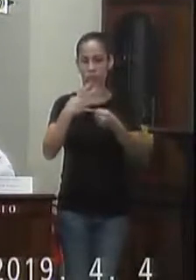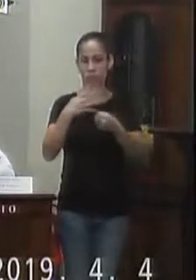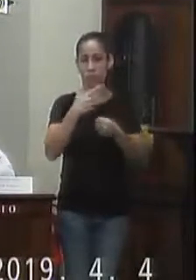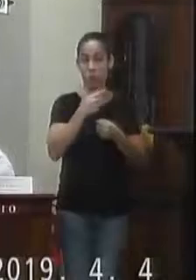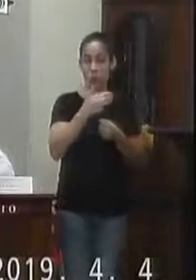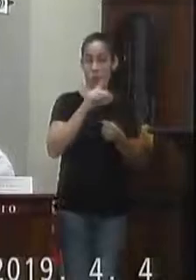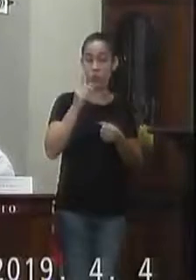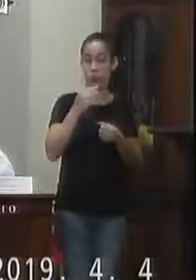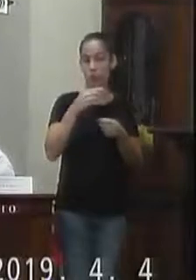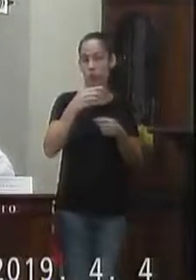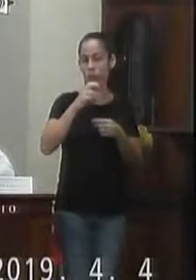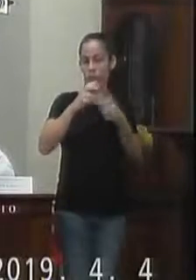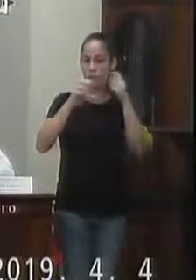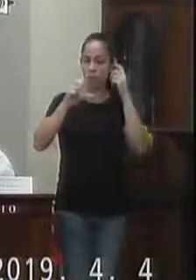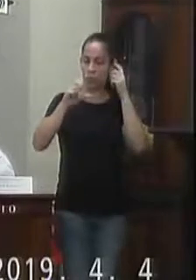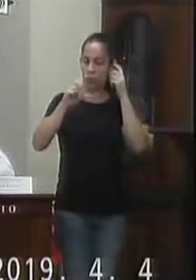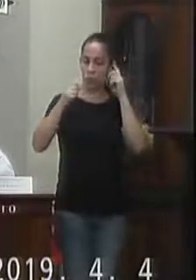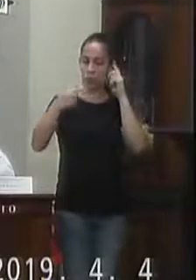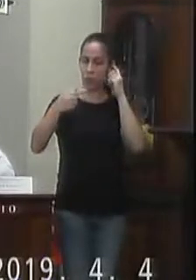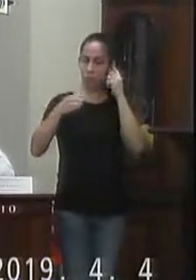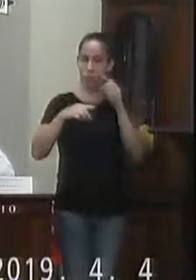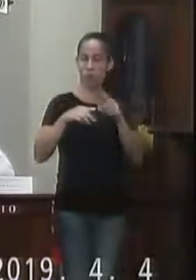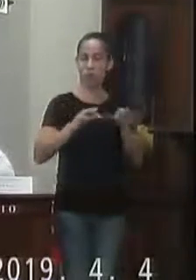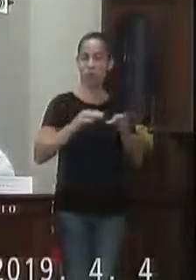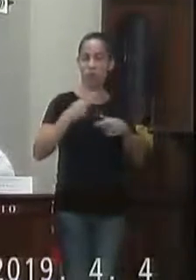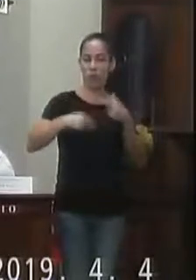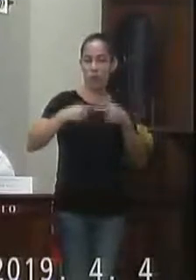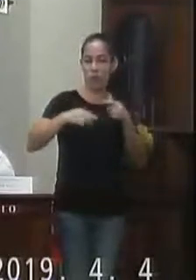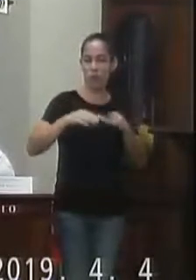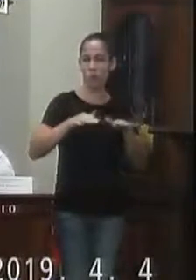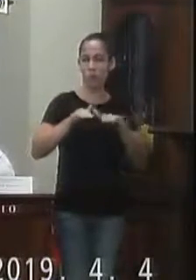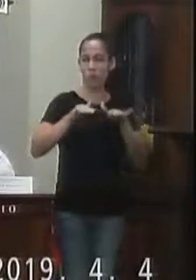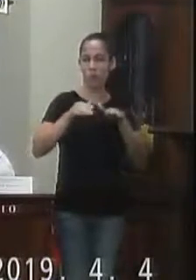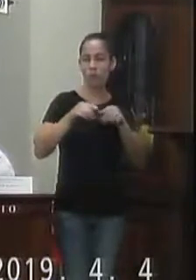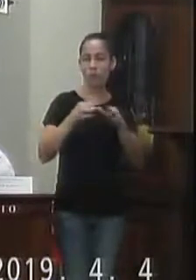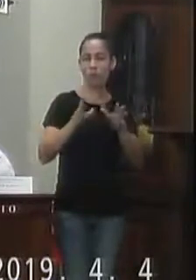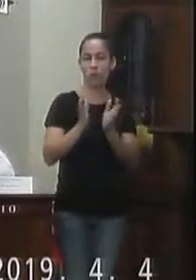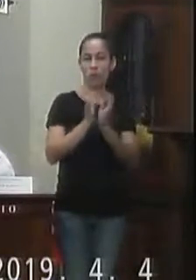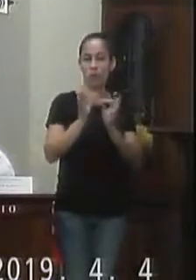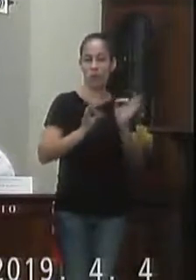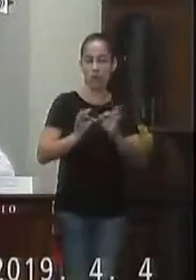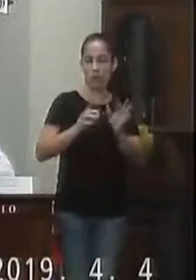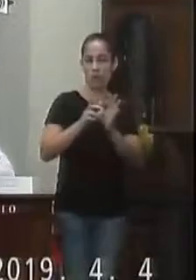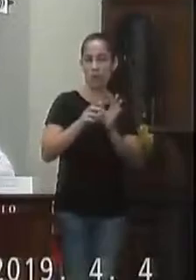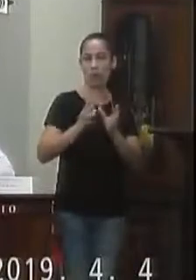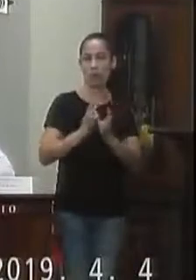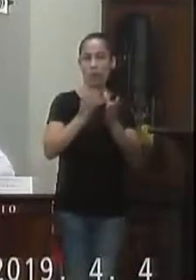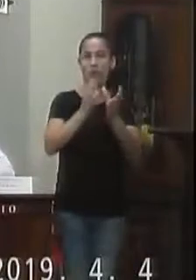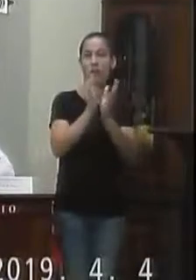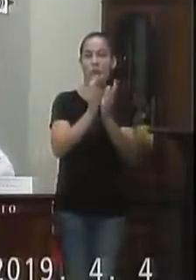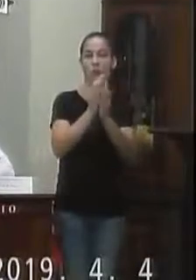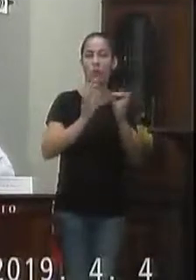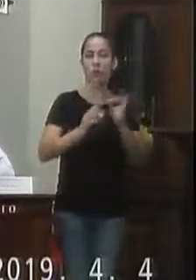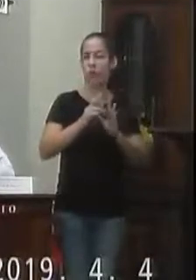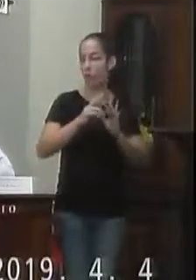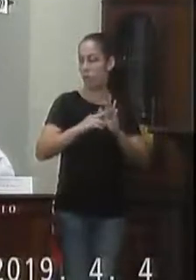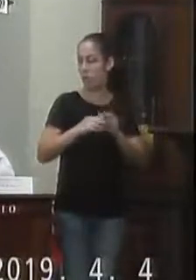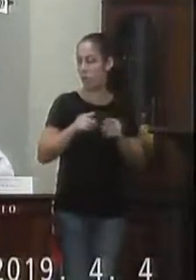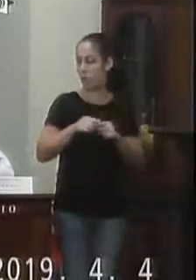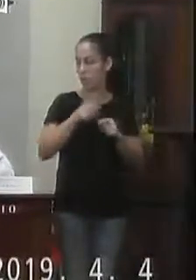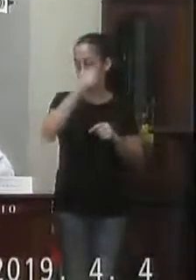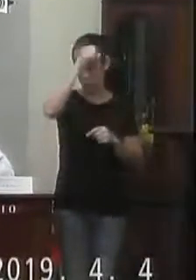12.587, a Política Nacional de Mobilidade Urbana. Por fim, analisando o projeto de lei enviado à comissão, a presente proposição legislativa encaminhada ao chefe